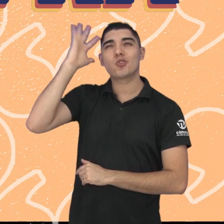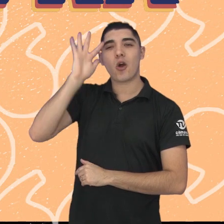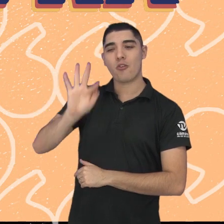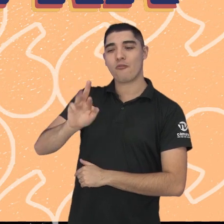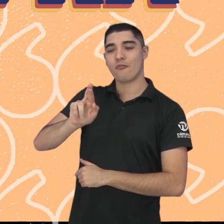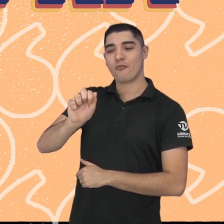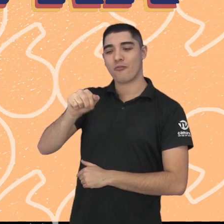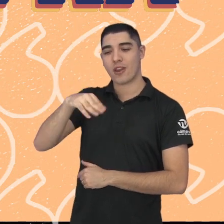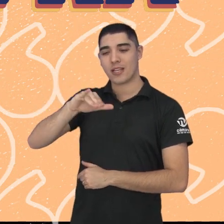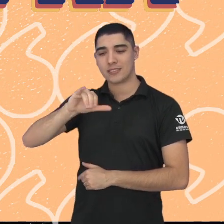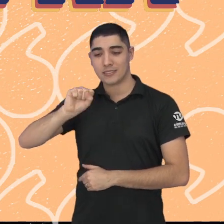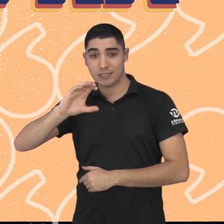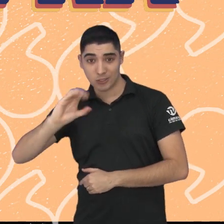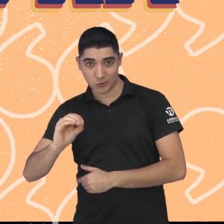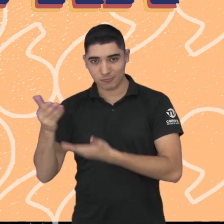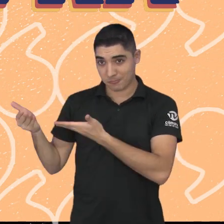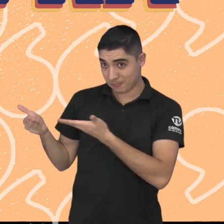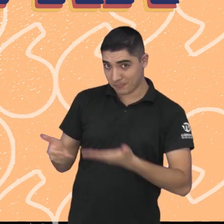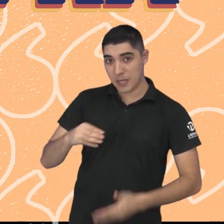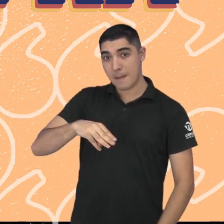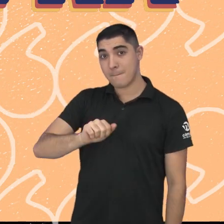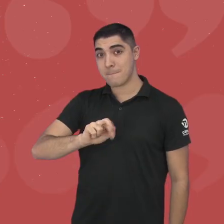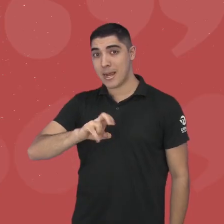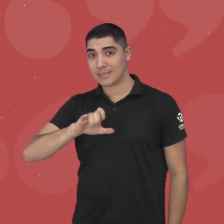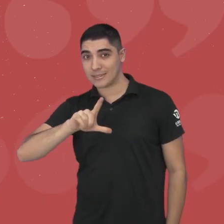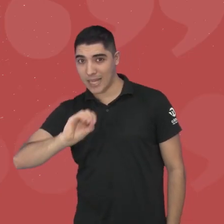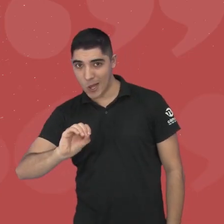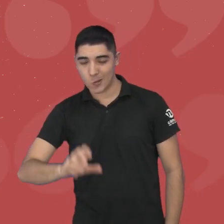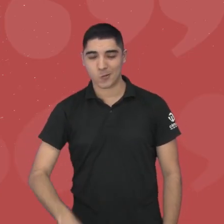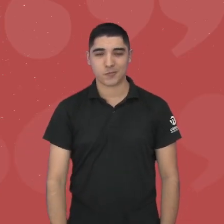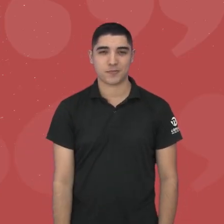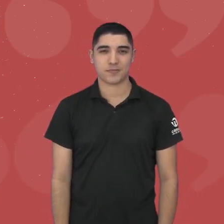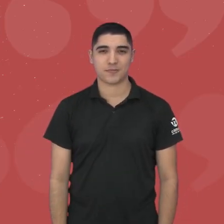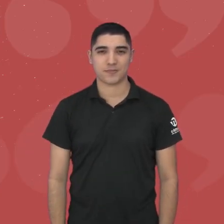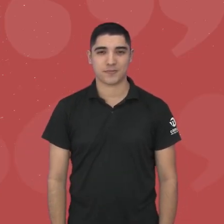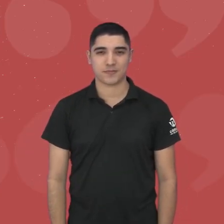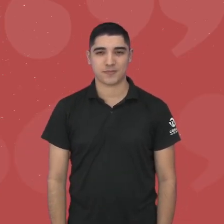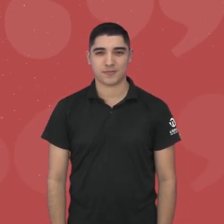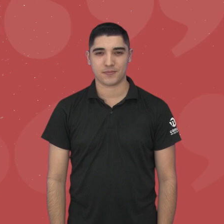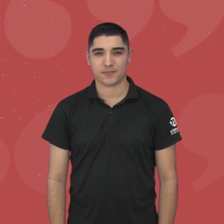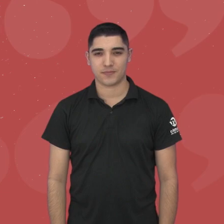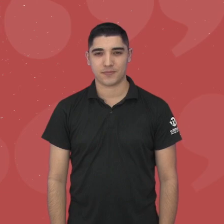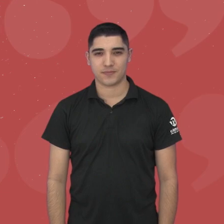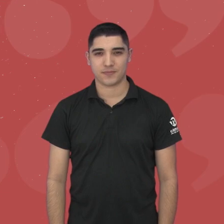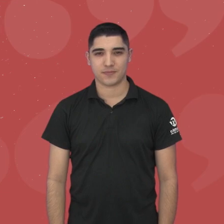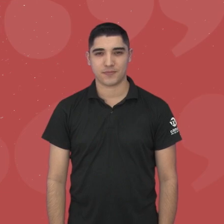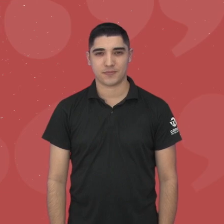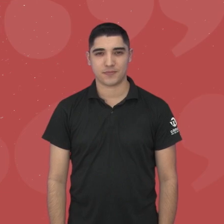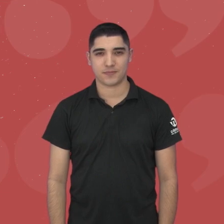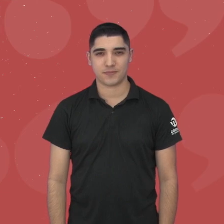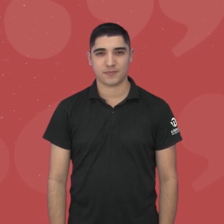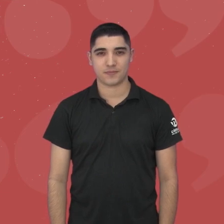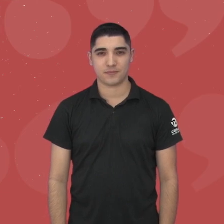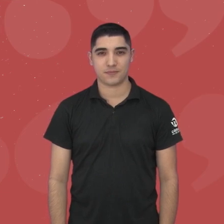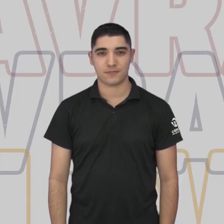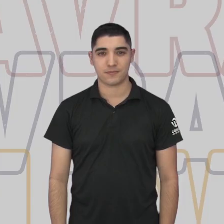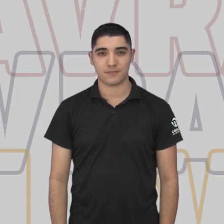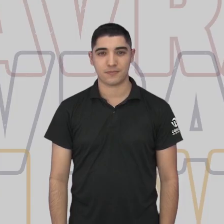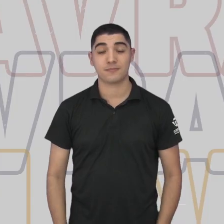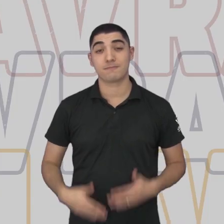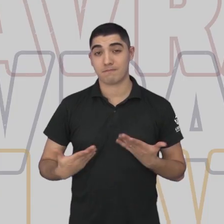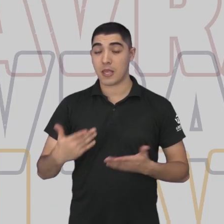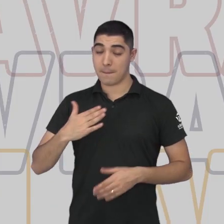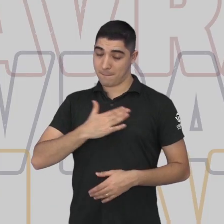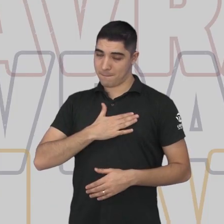Francisco. Com a palavra, Marcelo Fernandes. O que é o projeto Sonho de Francisco?